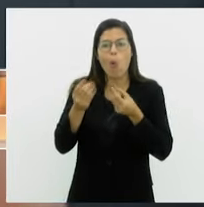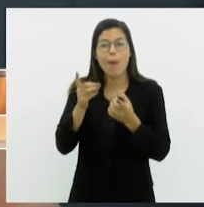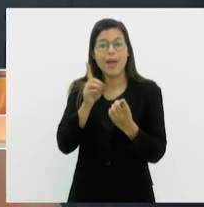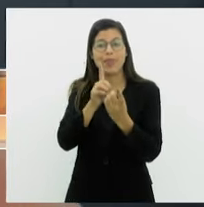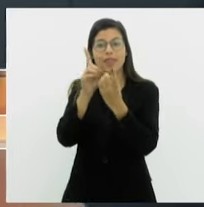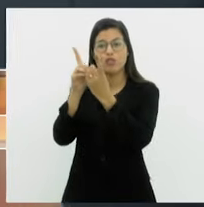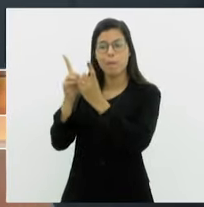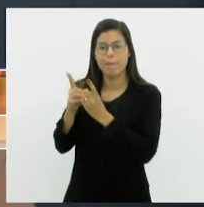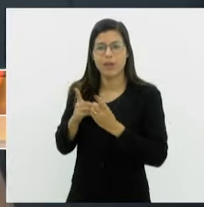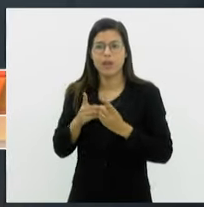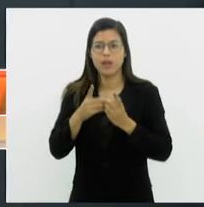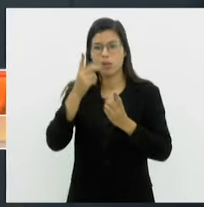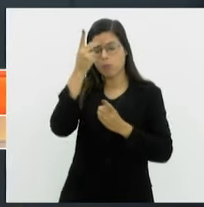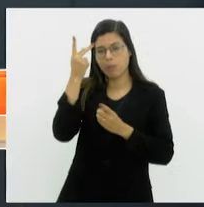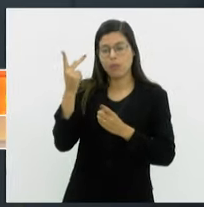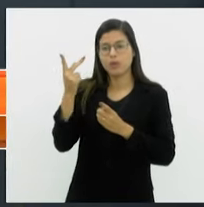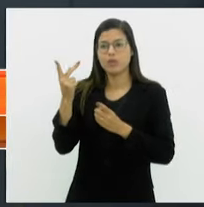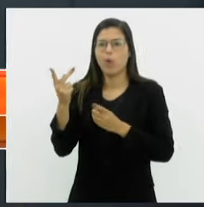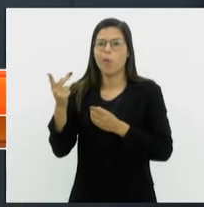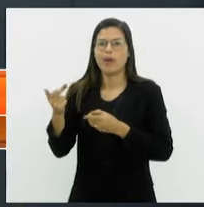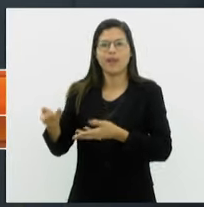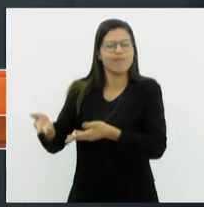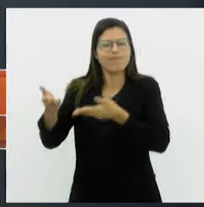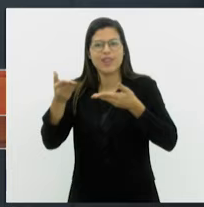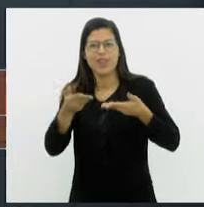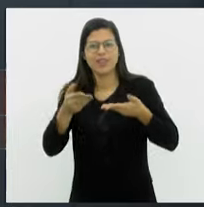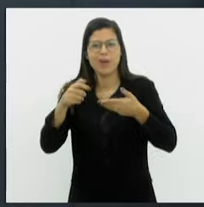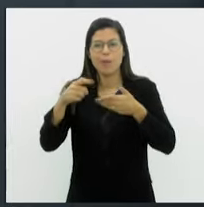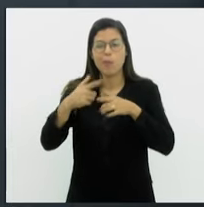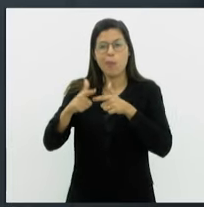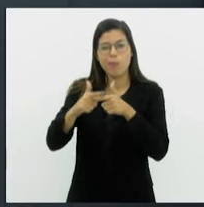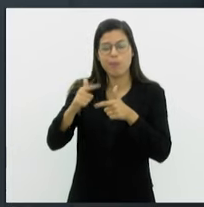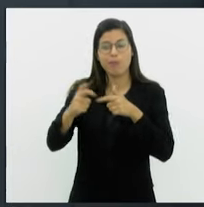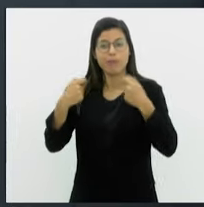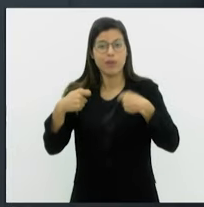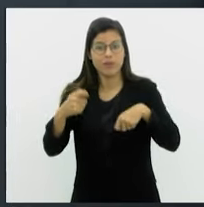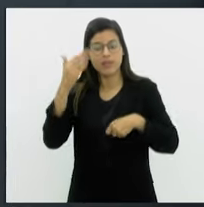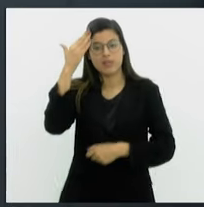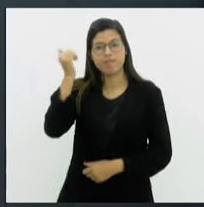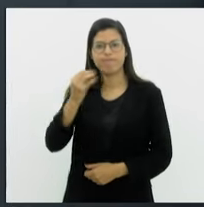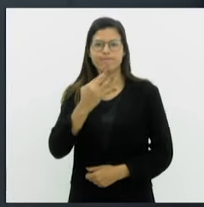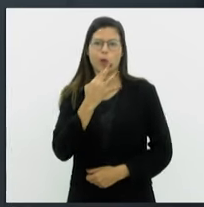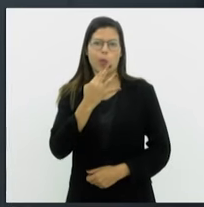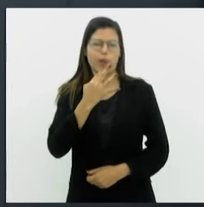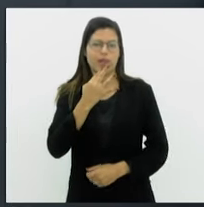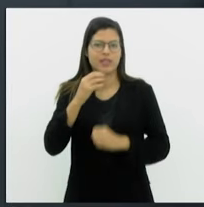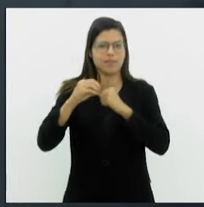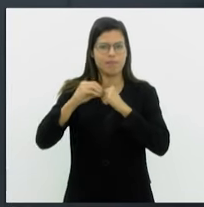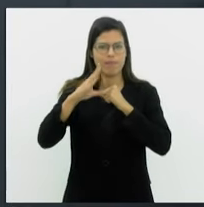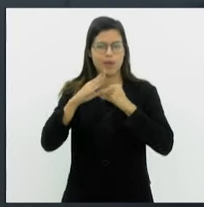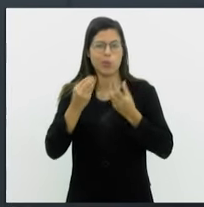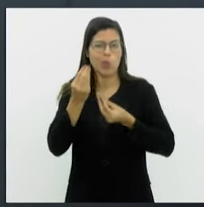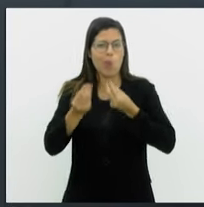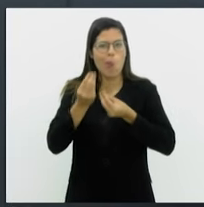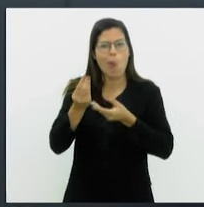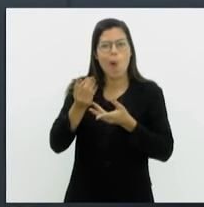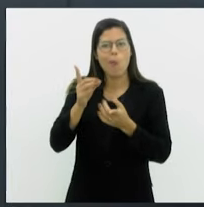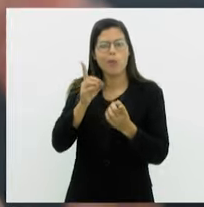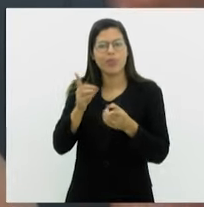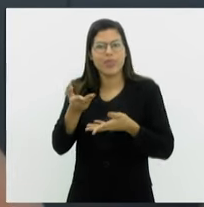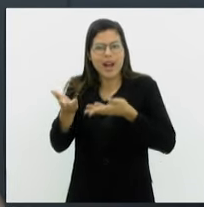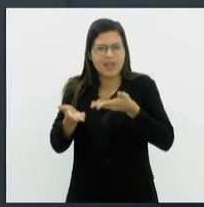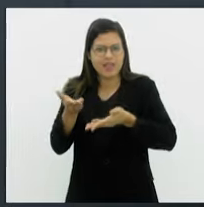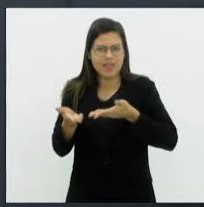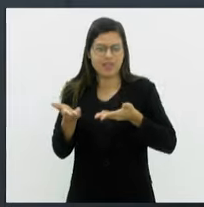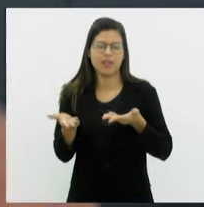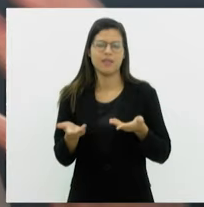está no atendimento é quem recebe aquela demanda e precisa estar instrumentalizado, saber a correta forma de tratamento. A